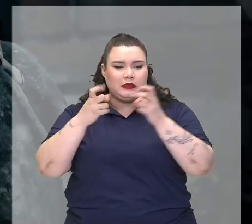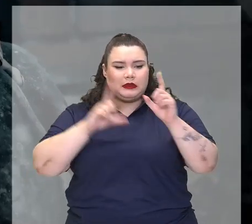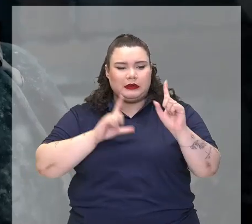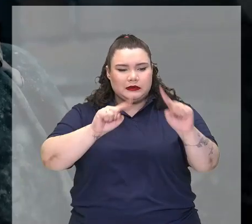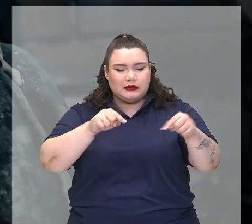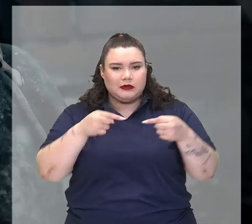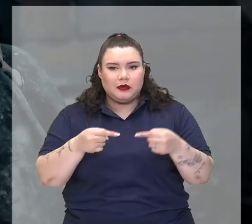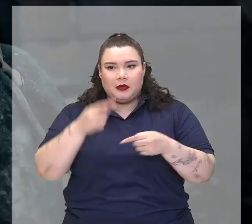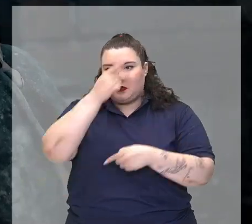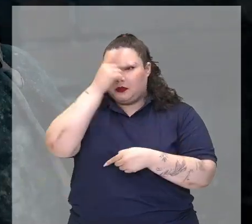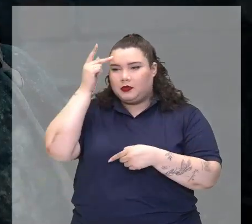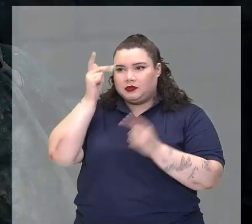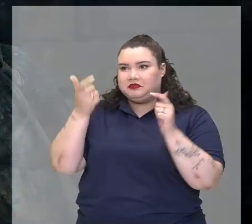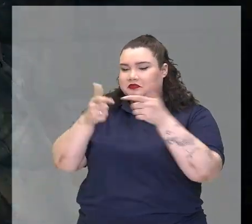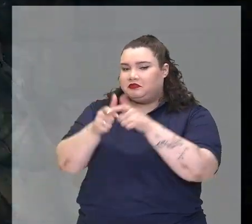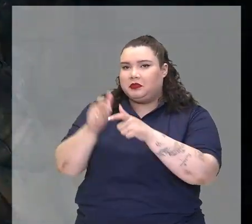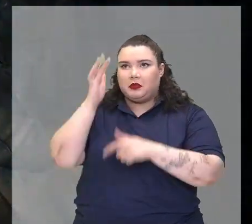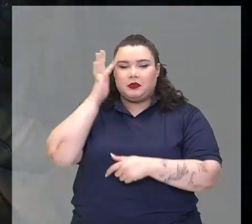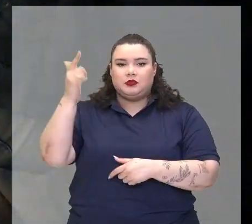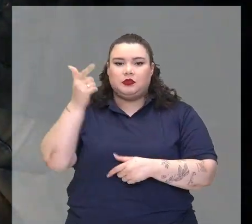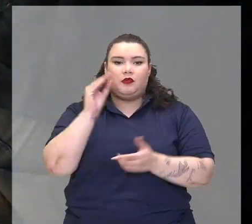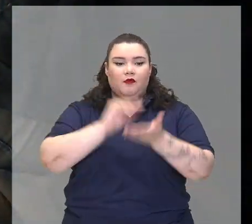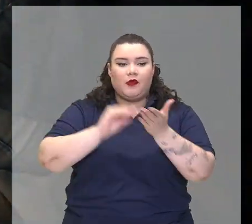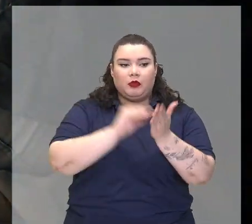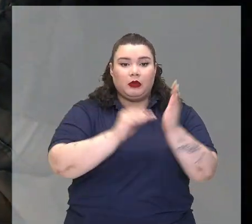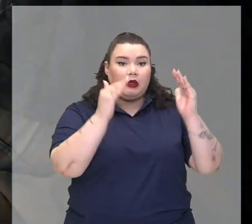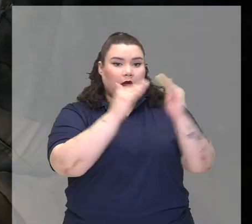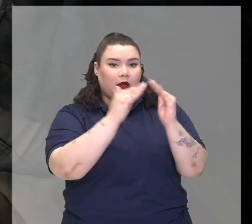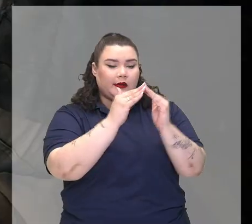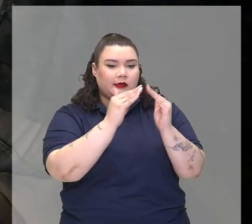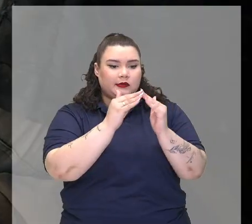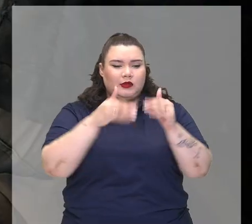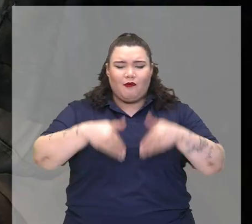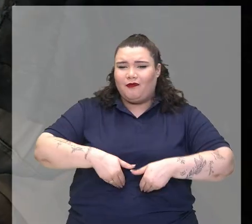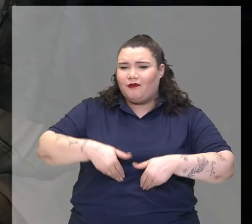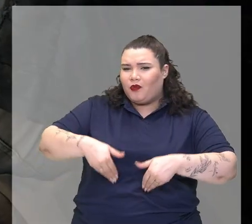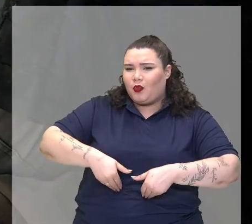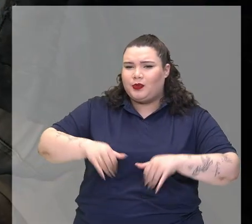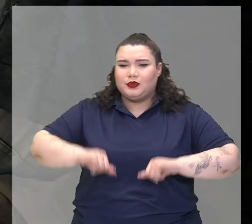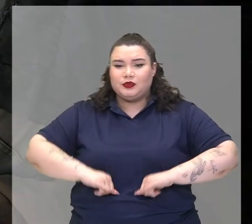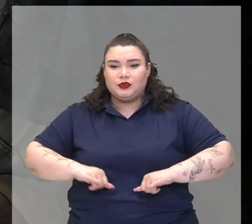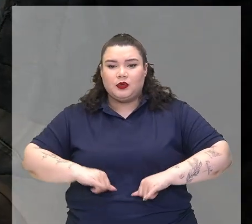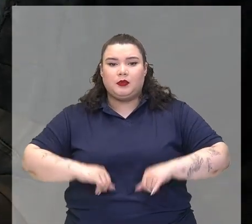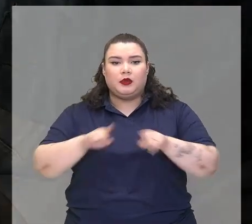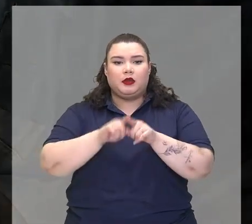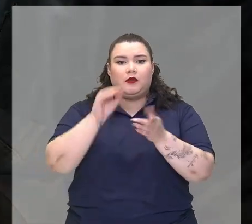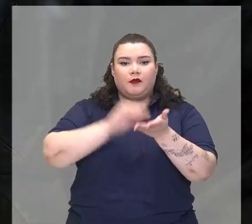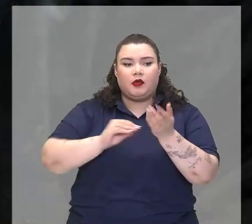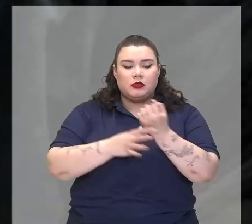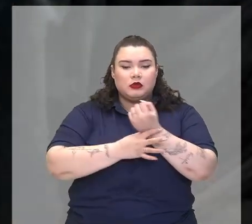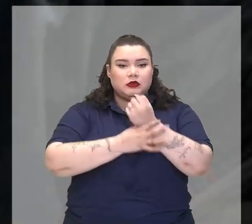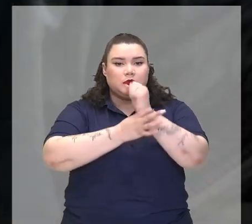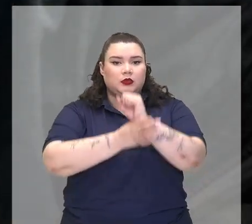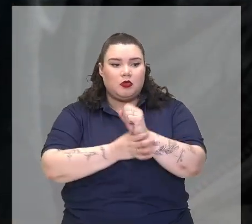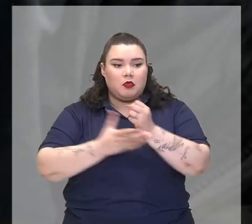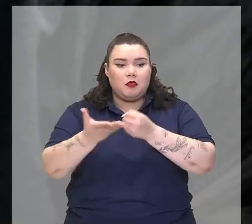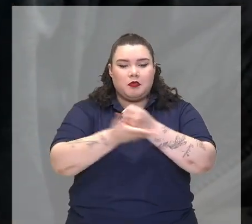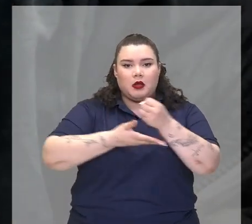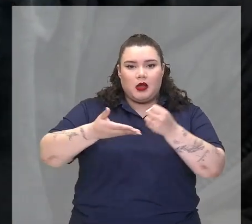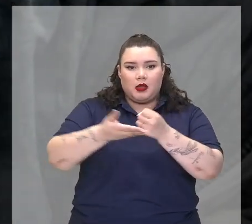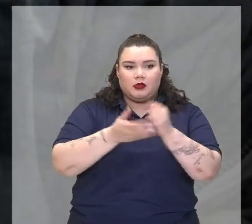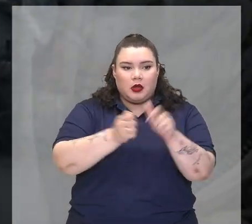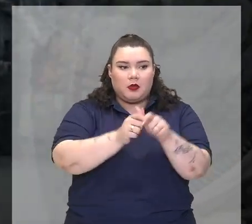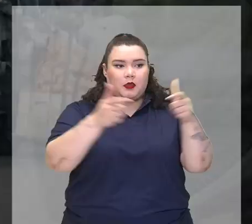poucos conseguem imaginar: a falta de moradia, a fome constante e a ausência de segurança. O básico, que para